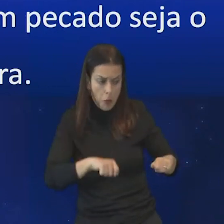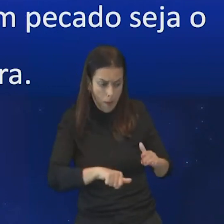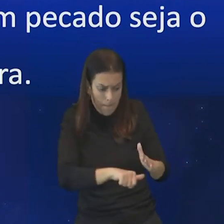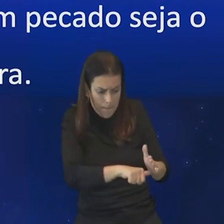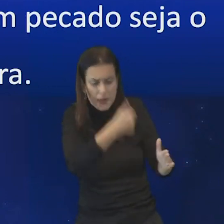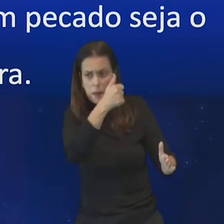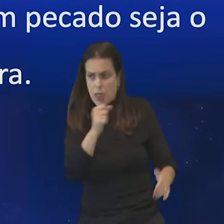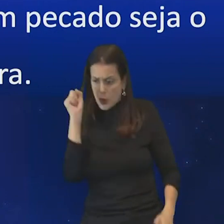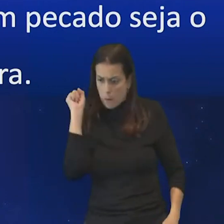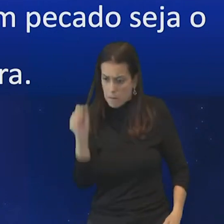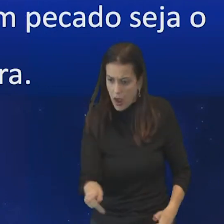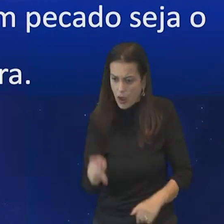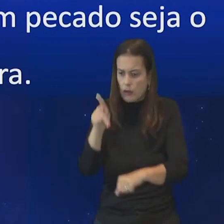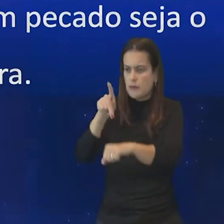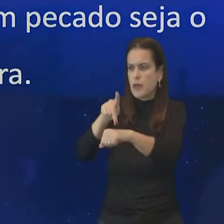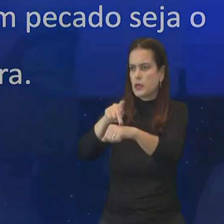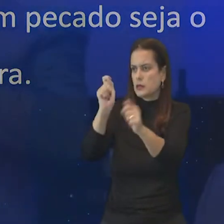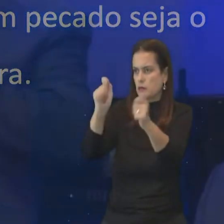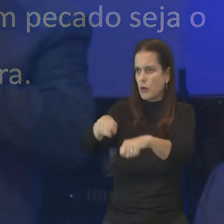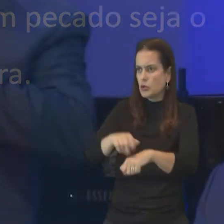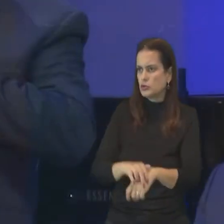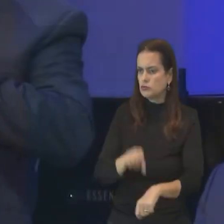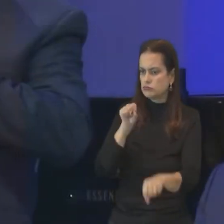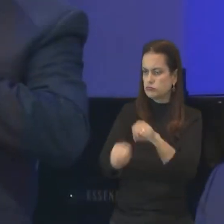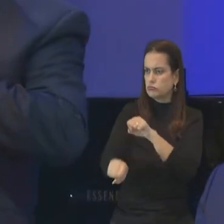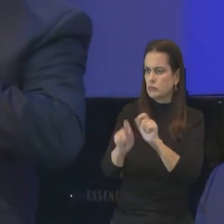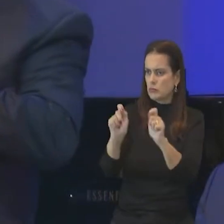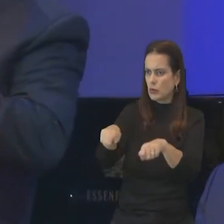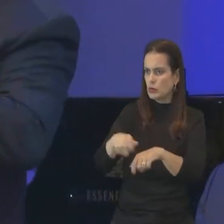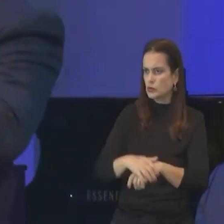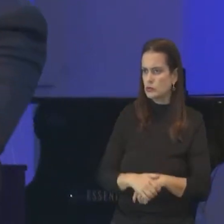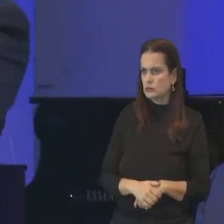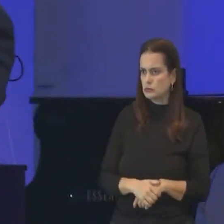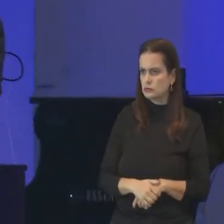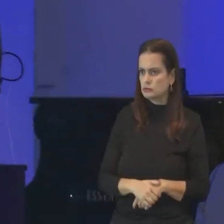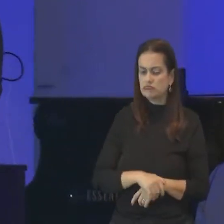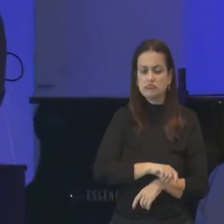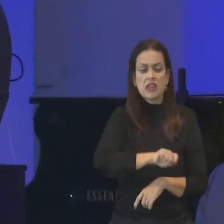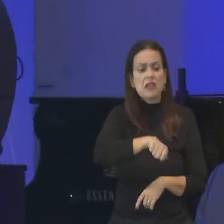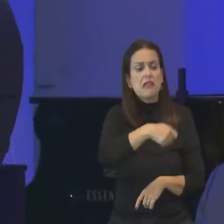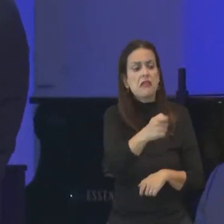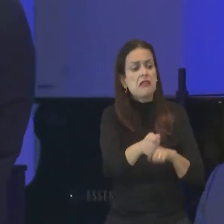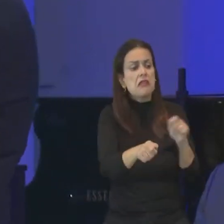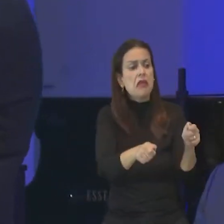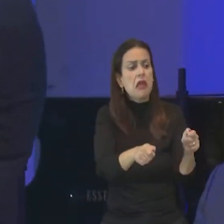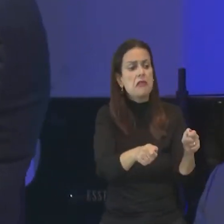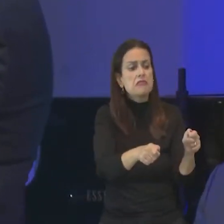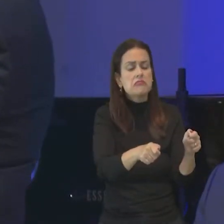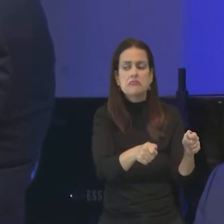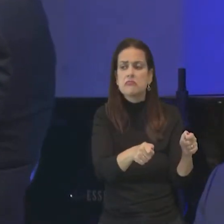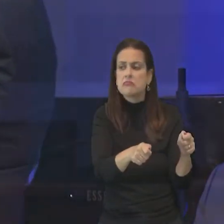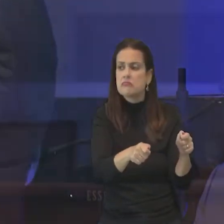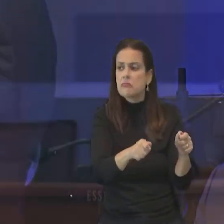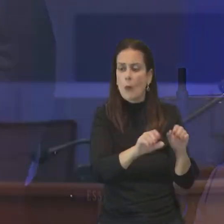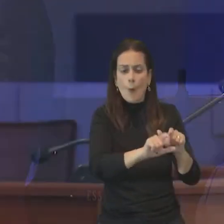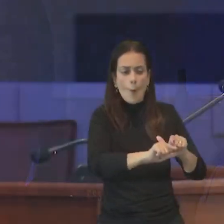lhe atire pedra. Aquele que entre vós estiver sem